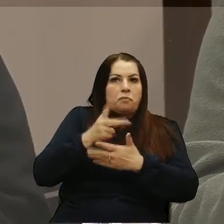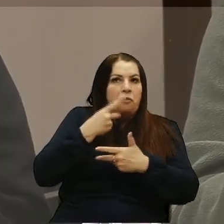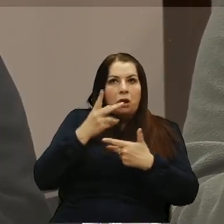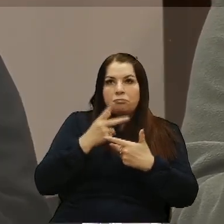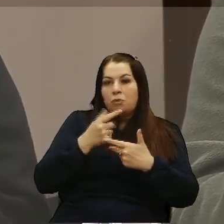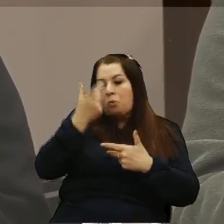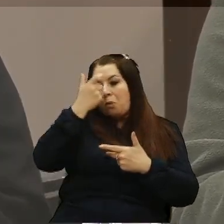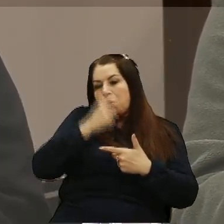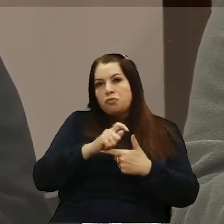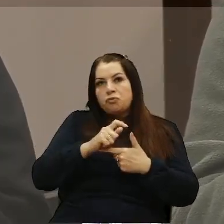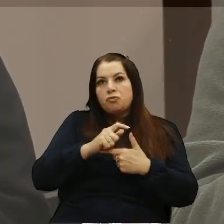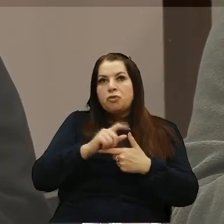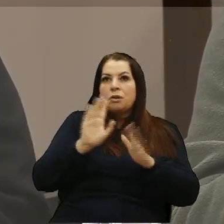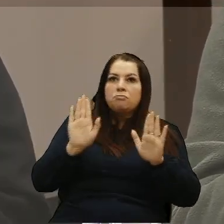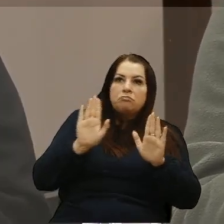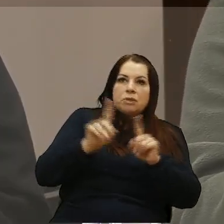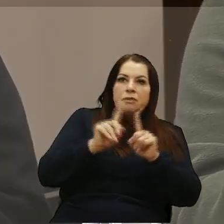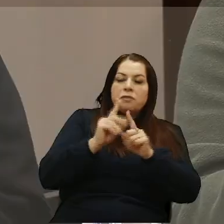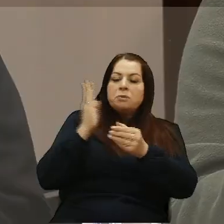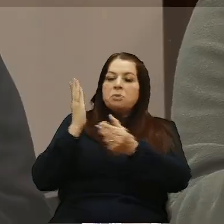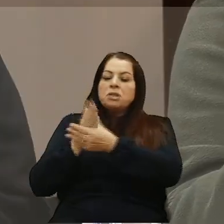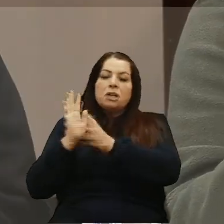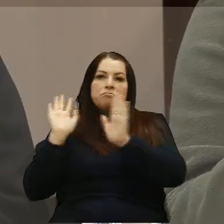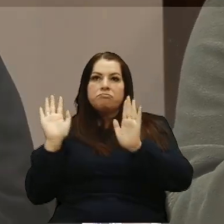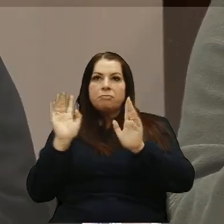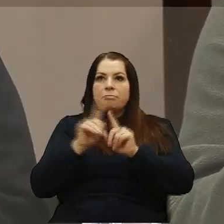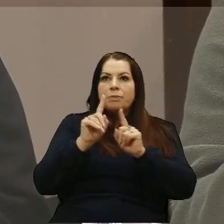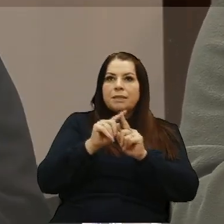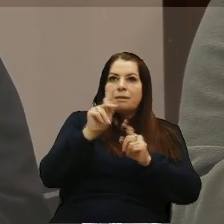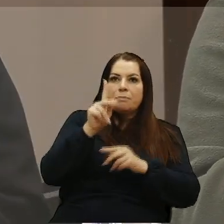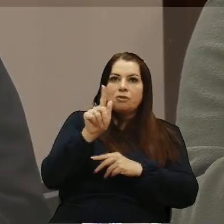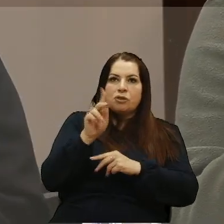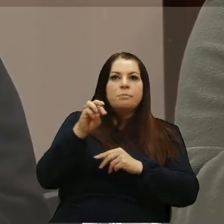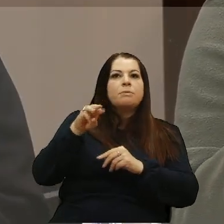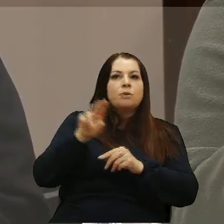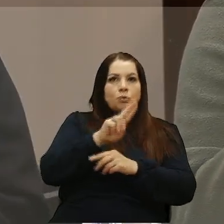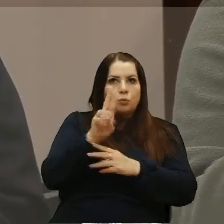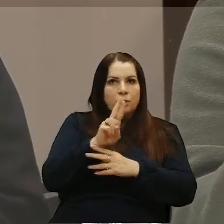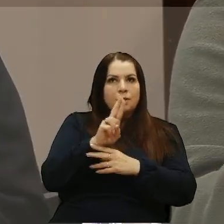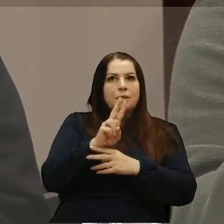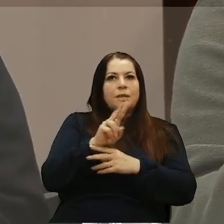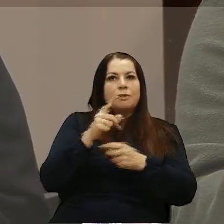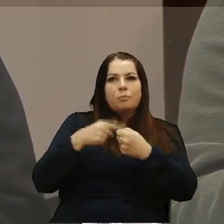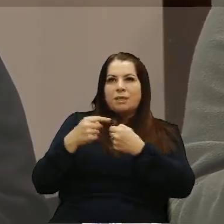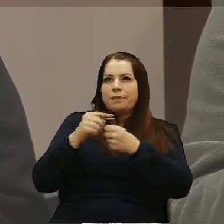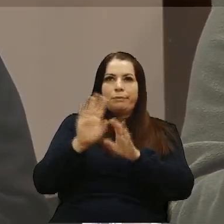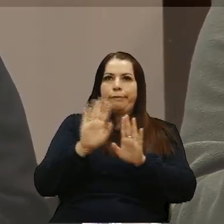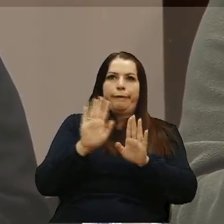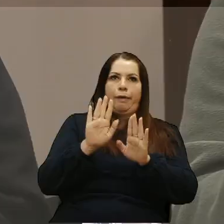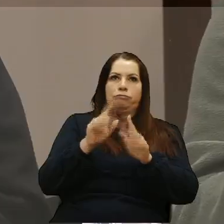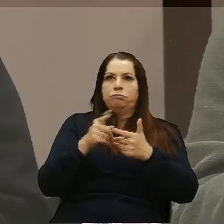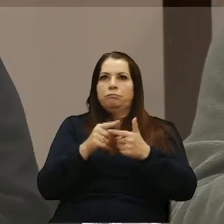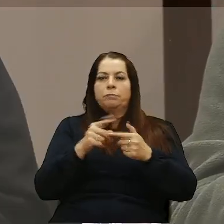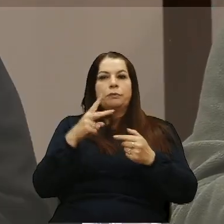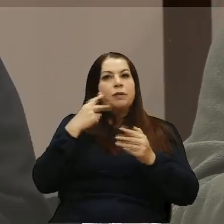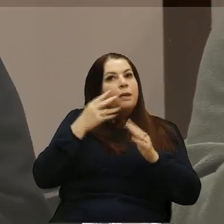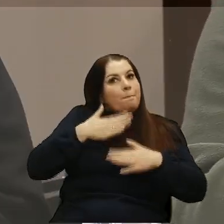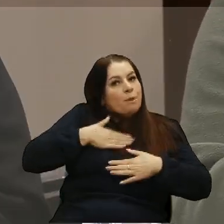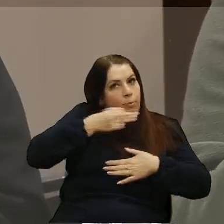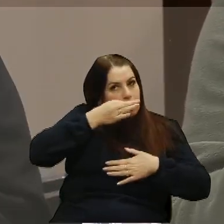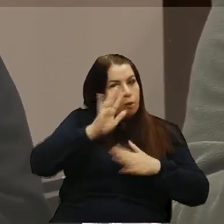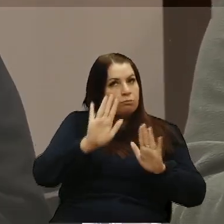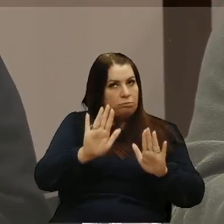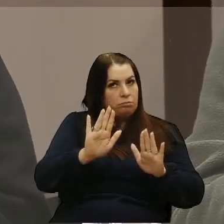que eu achar que ele passou do ponto, eu vou processar ele, mas acho que a PGM deve ser usada para questões do município e não para os vereadores, na minha opinião,